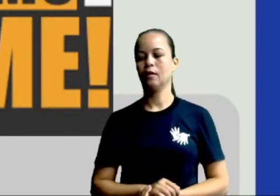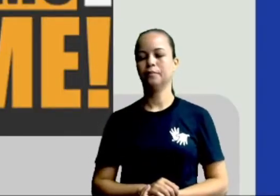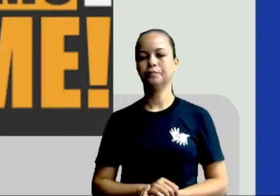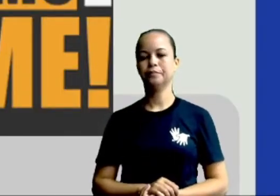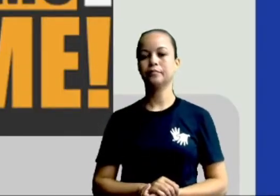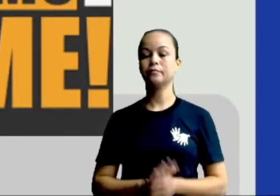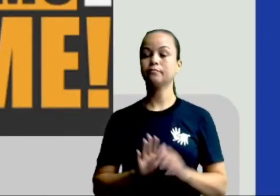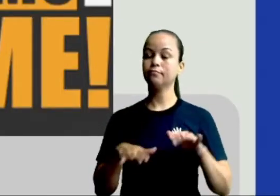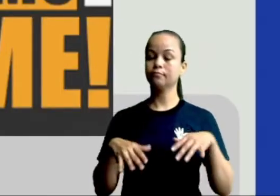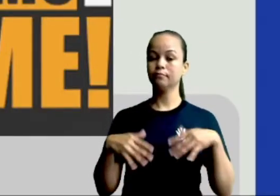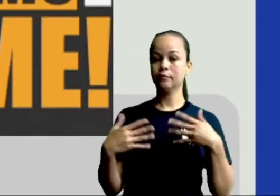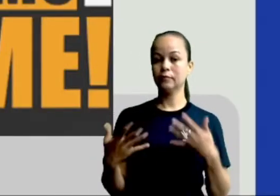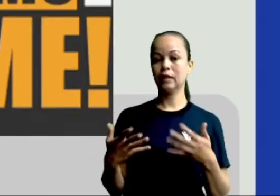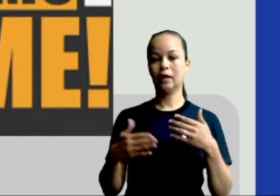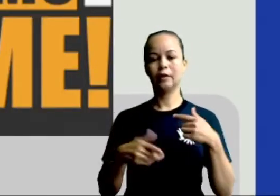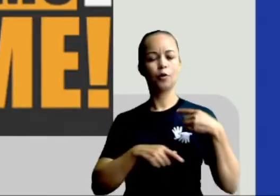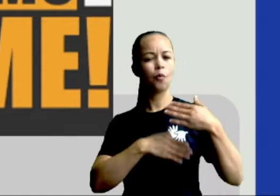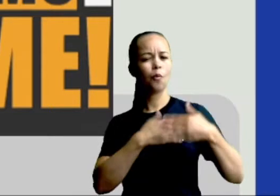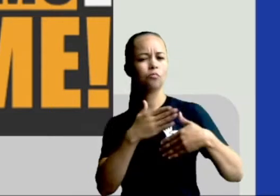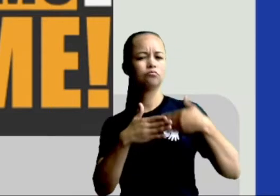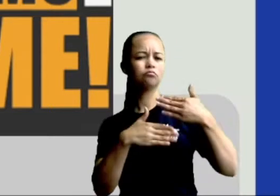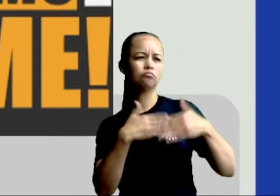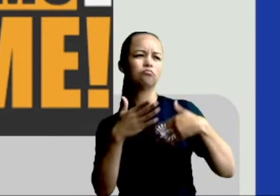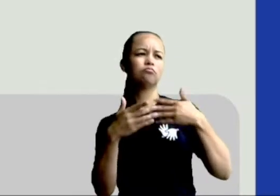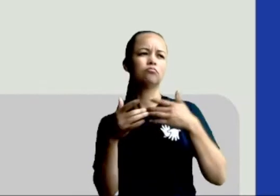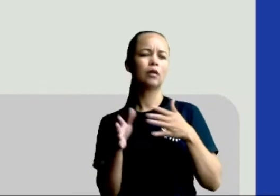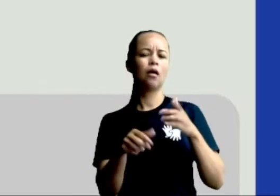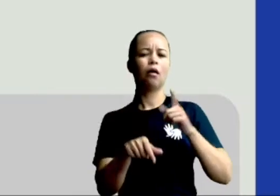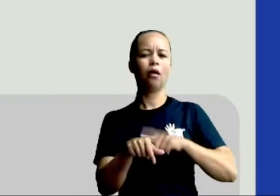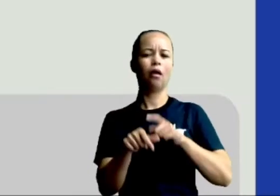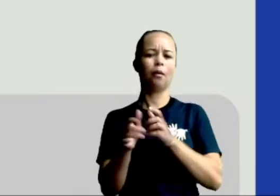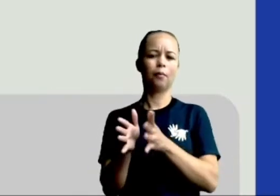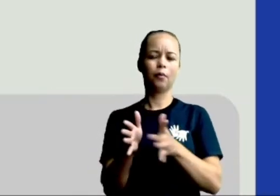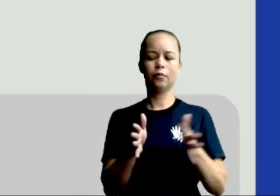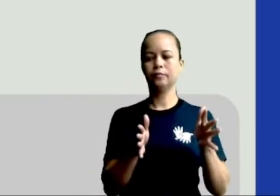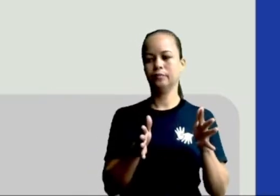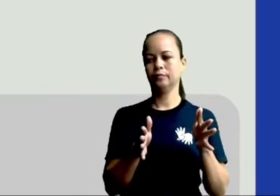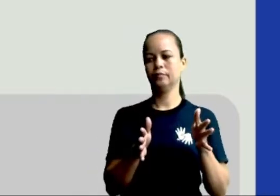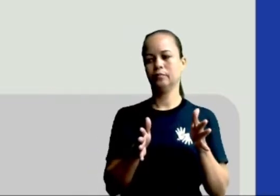Aí foi que veio com o tempo, né,